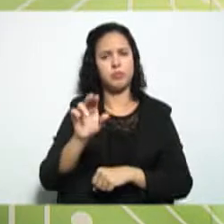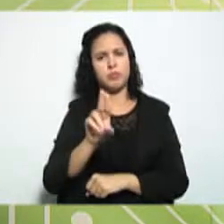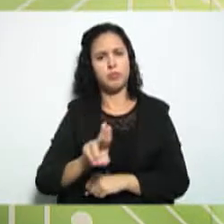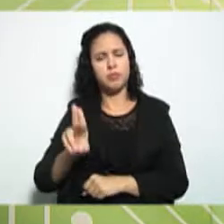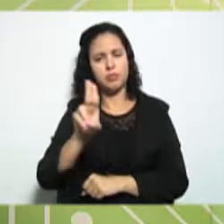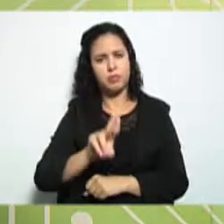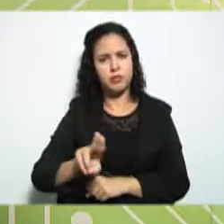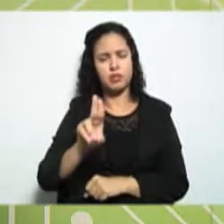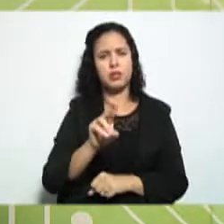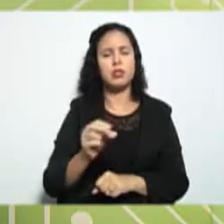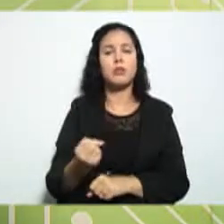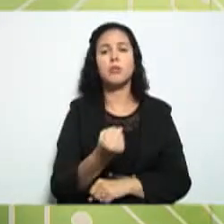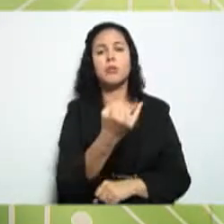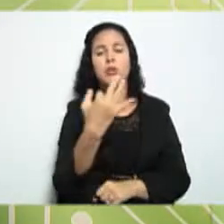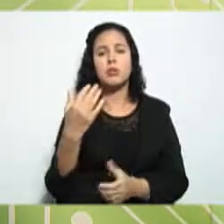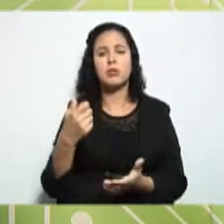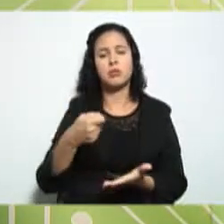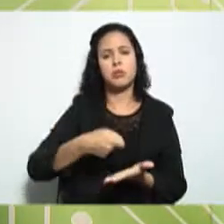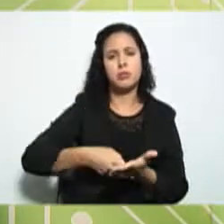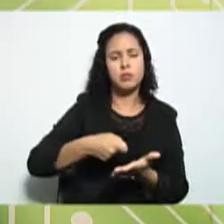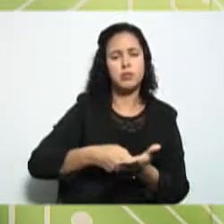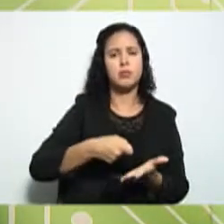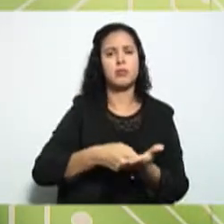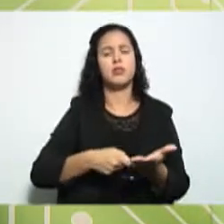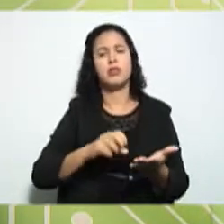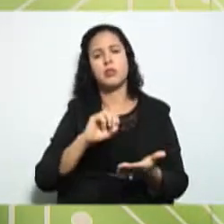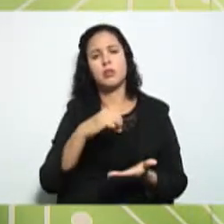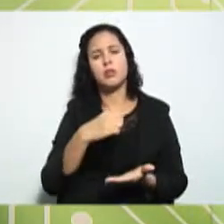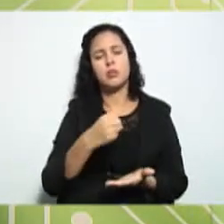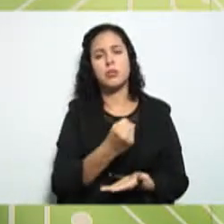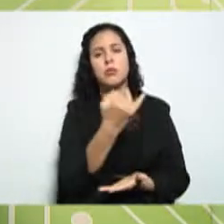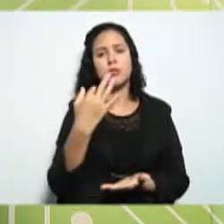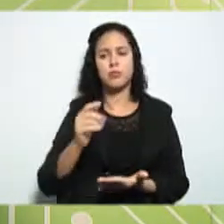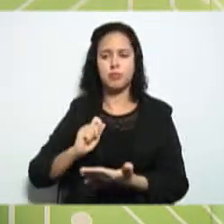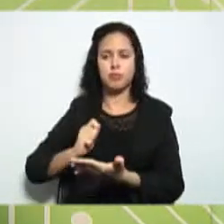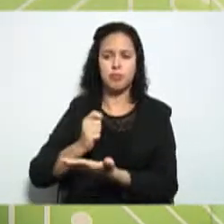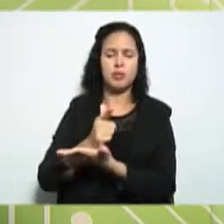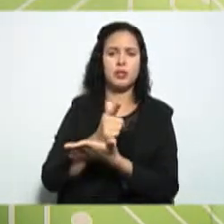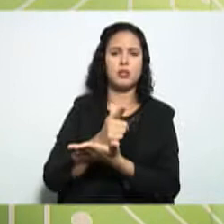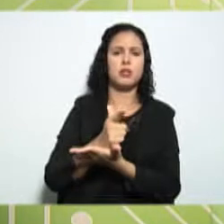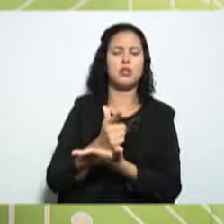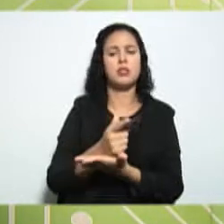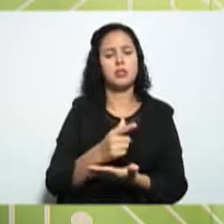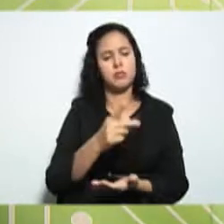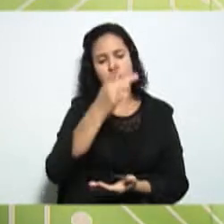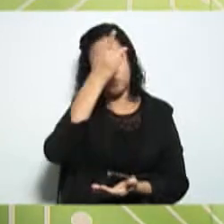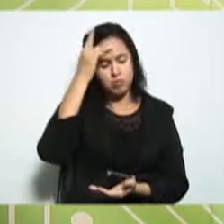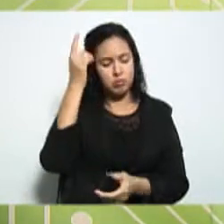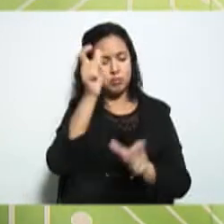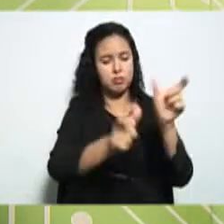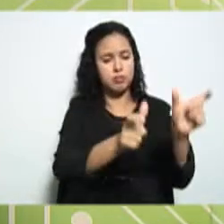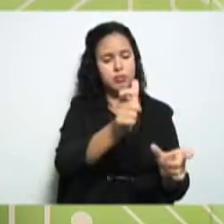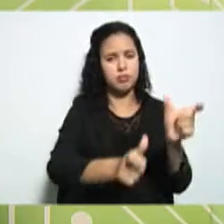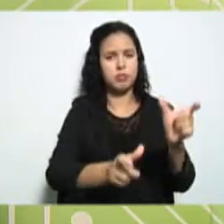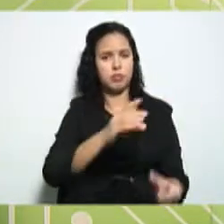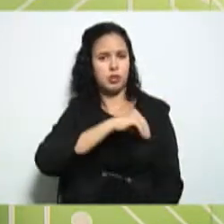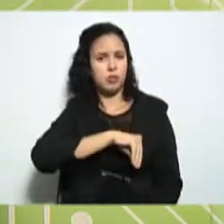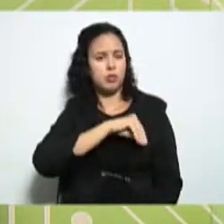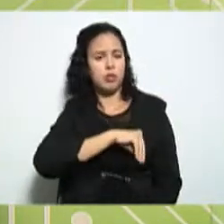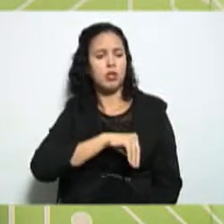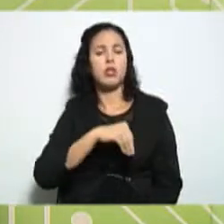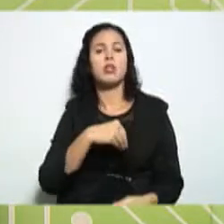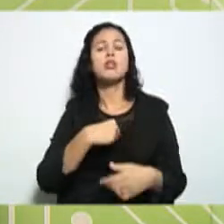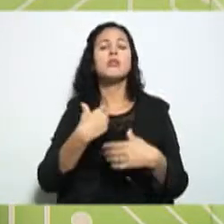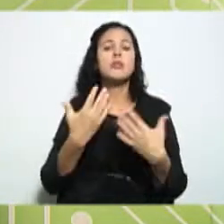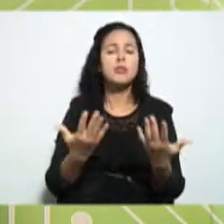expansão, quanto que vamos cobrar para um produto, quanto que vamos pagar pelos fornecedores, quanto vai ser remunerado os funcionários da cooperativa. Todas essas